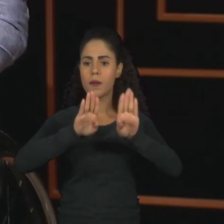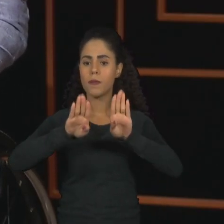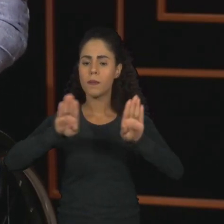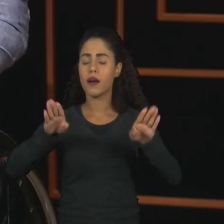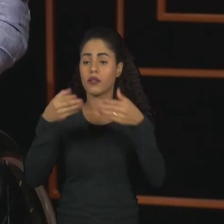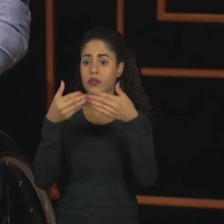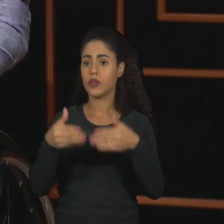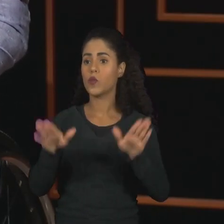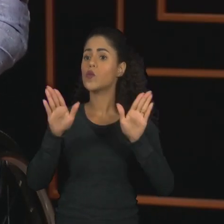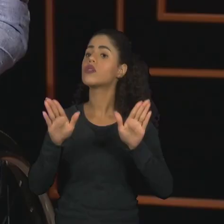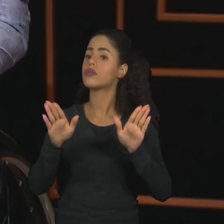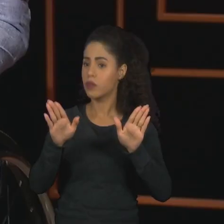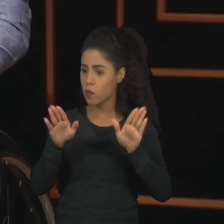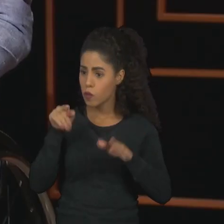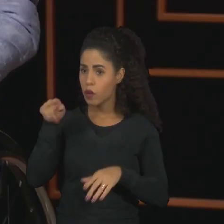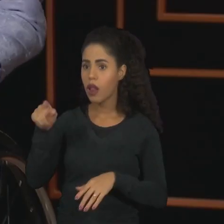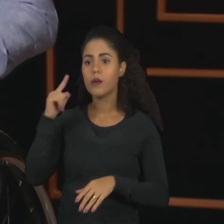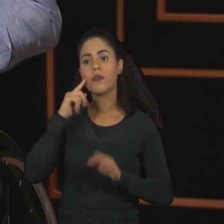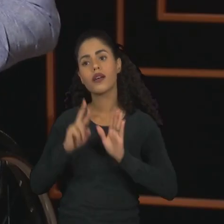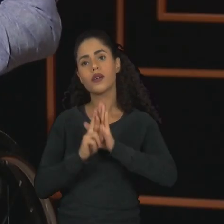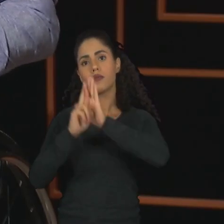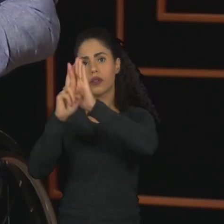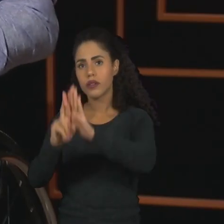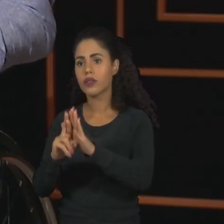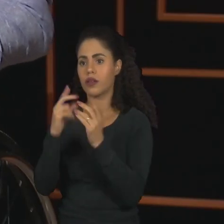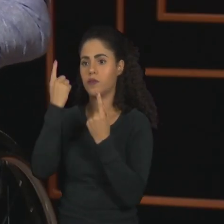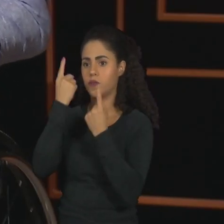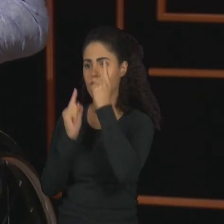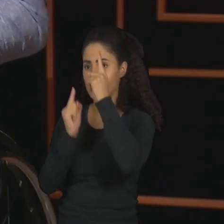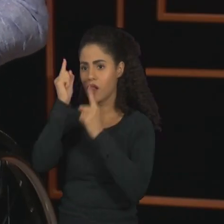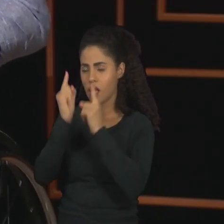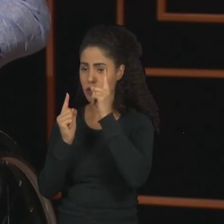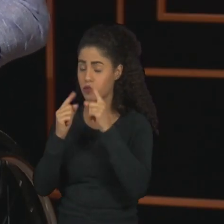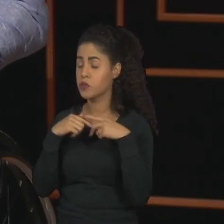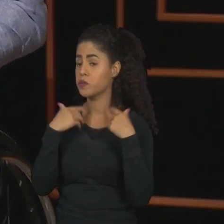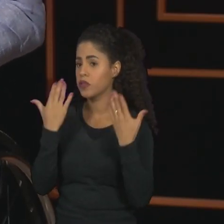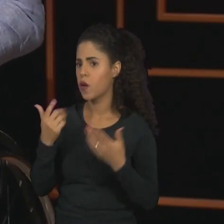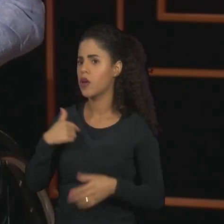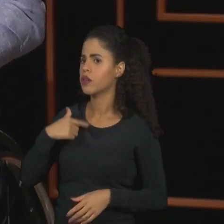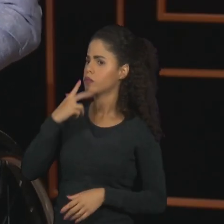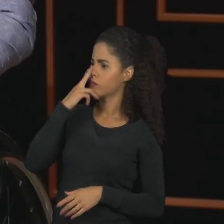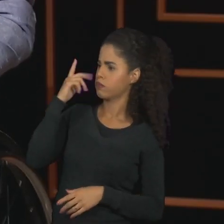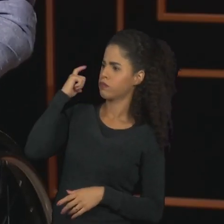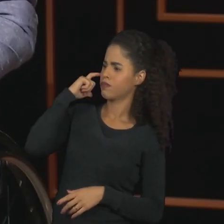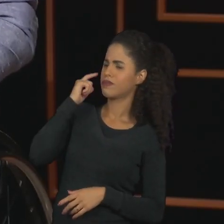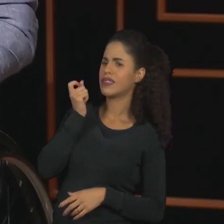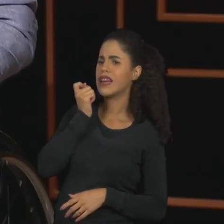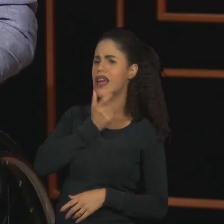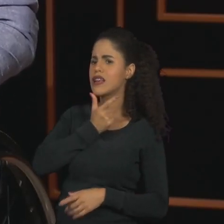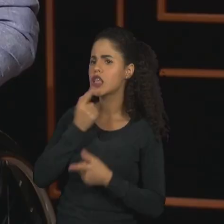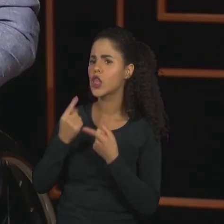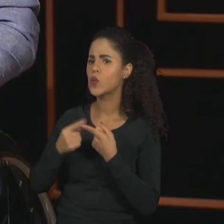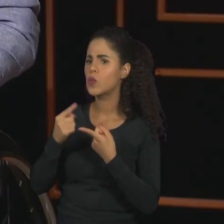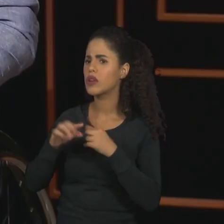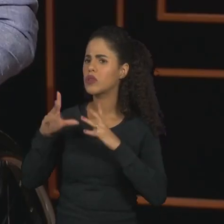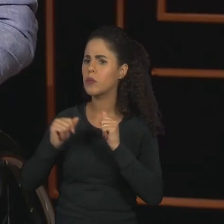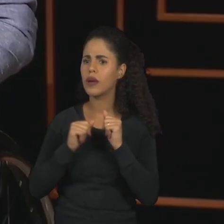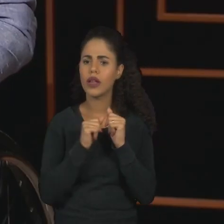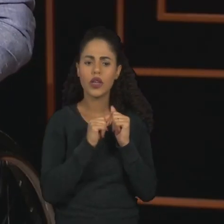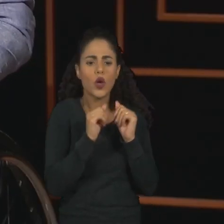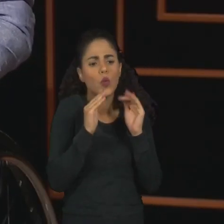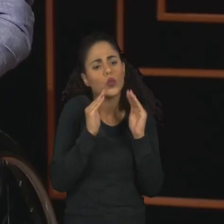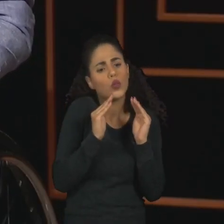inauguração, lá como representante da Vila Prudente, né? E eu acho engraçado porque todo mundo fazia